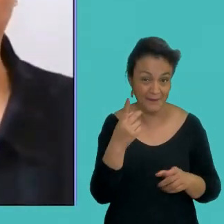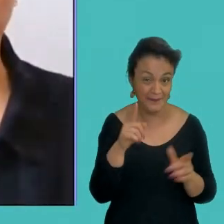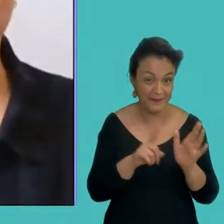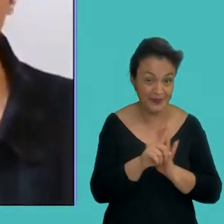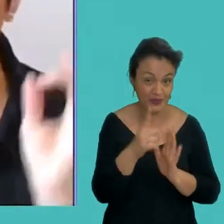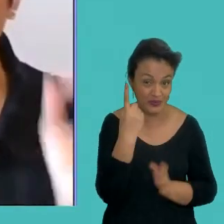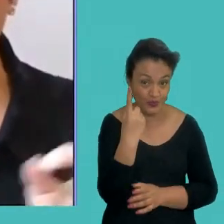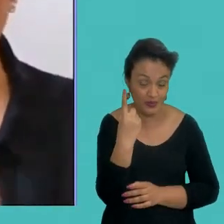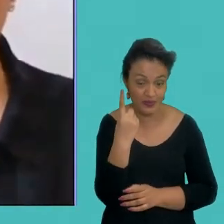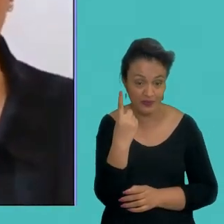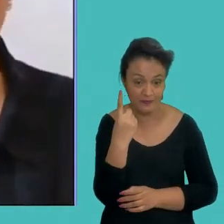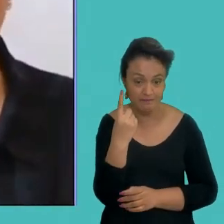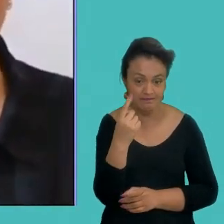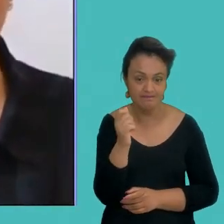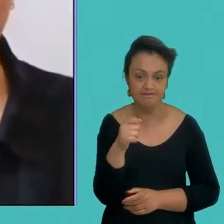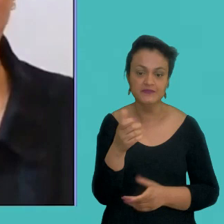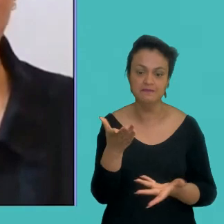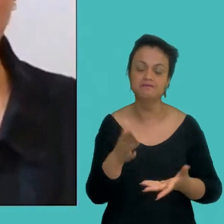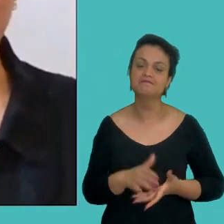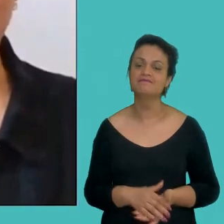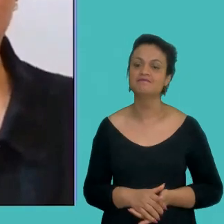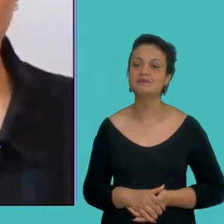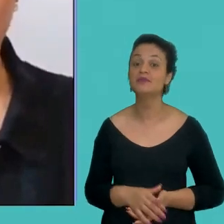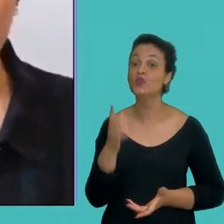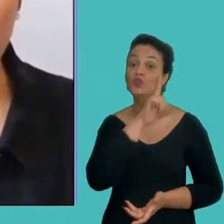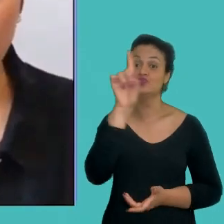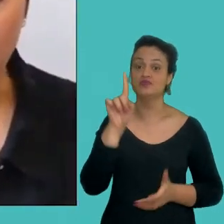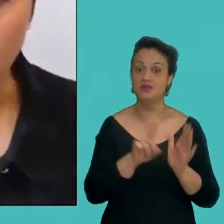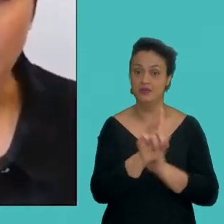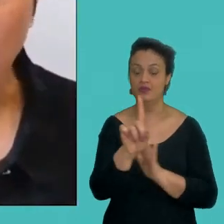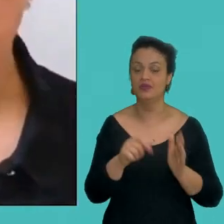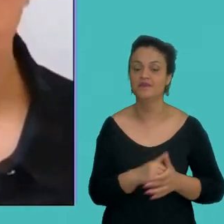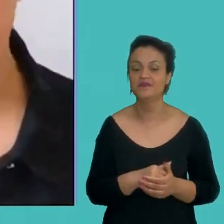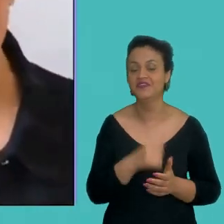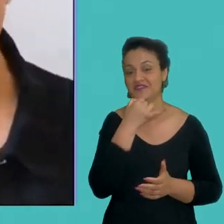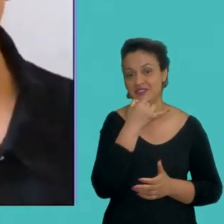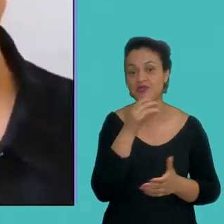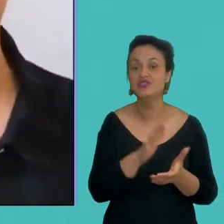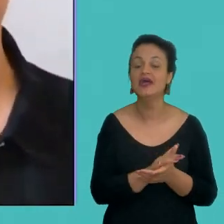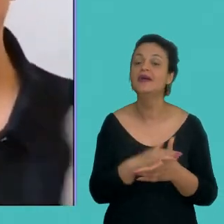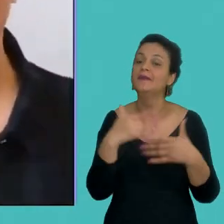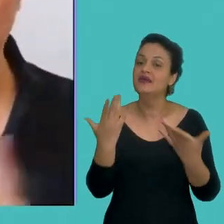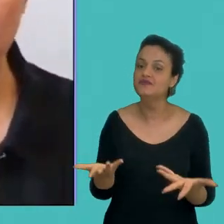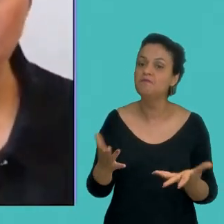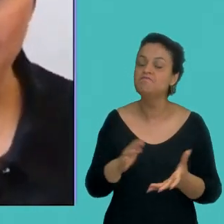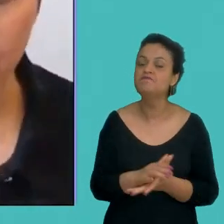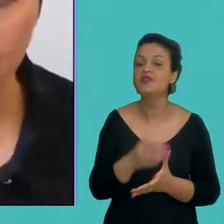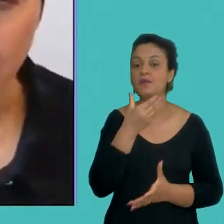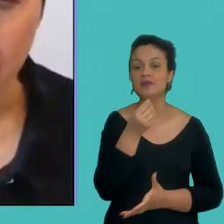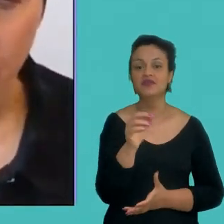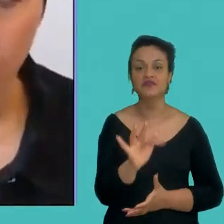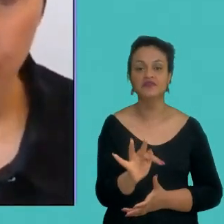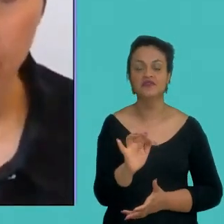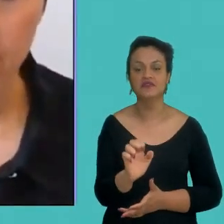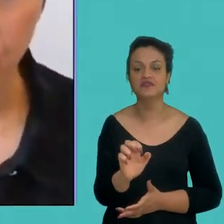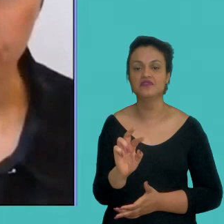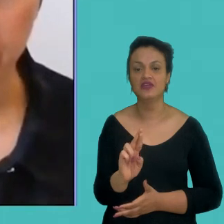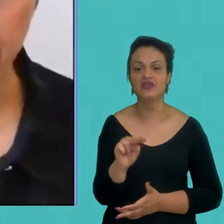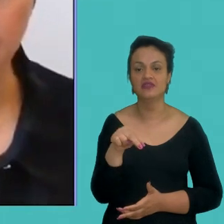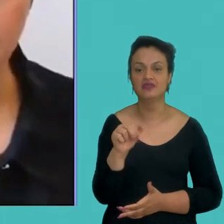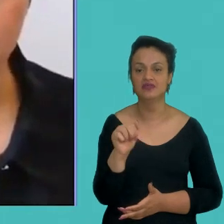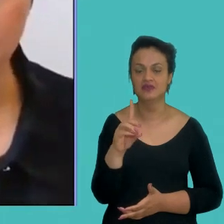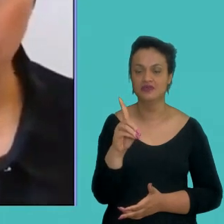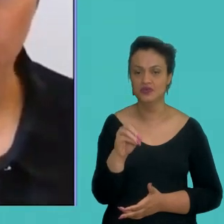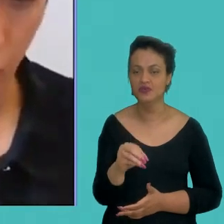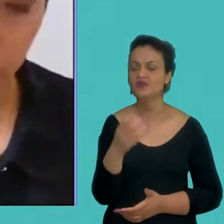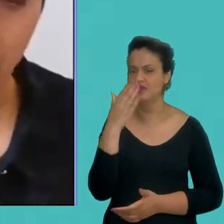complicado para ele. Você teria mais alguns minutinhos? Tenho sim, Márcia, por favor. A última pergunta, infelizmente, mas enfim, é do Fernando